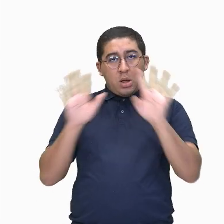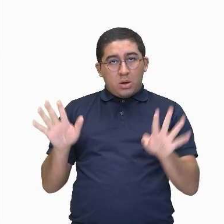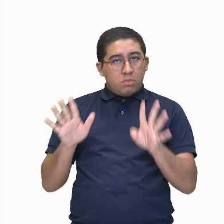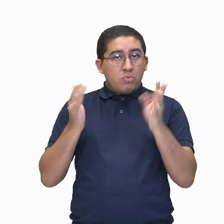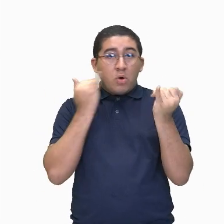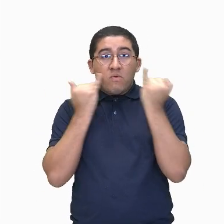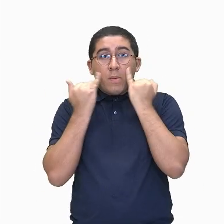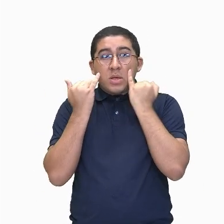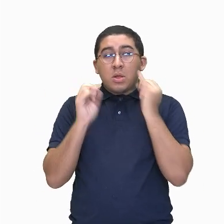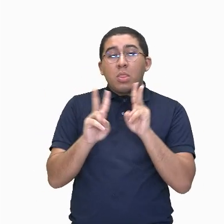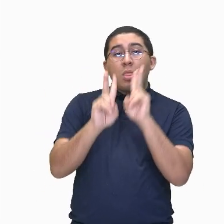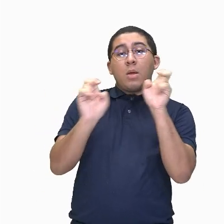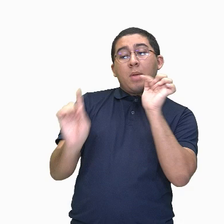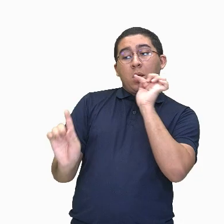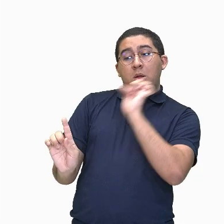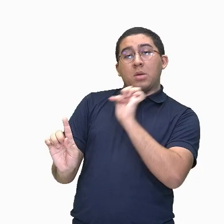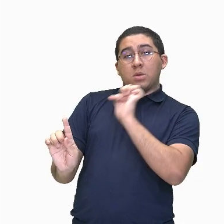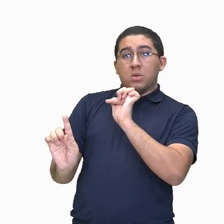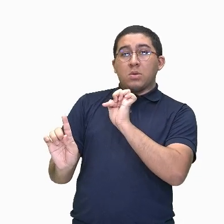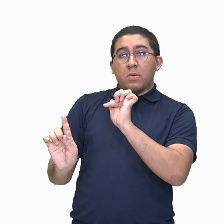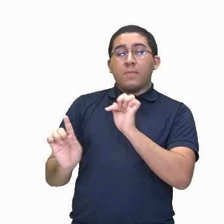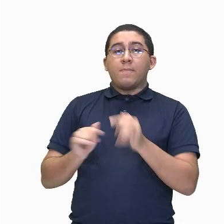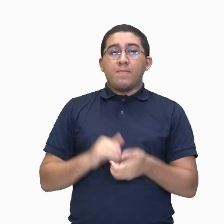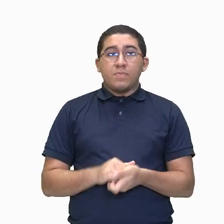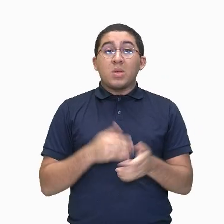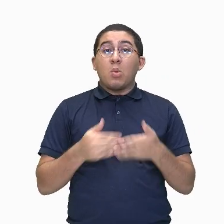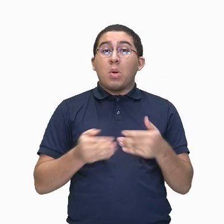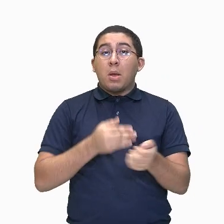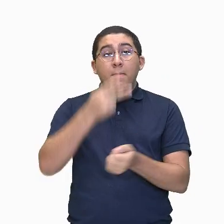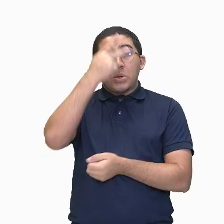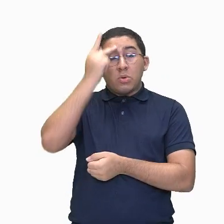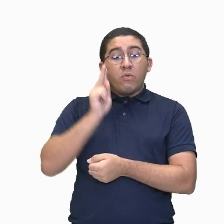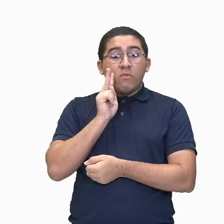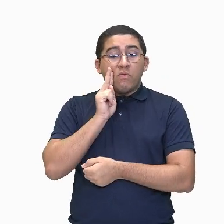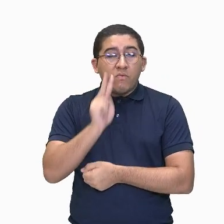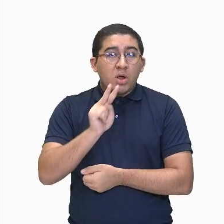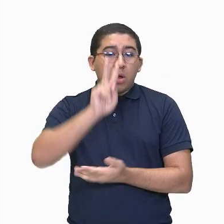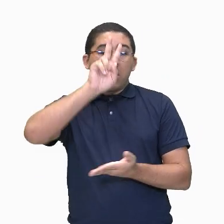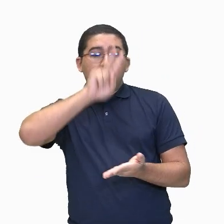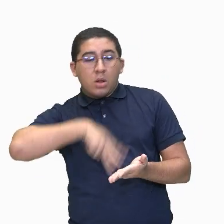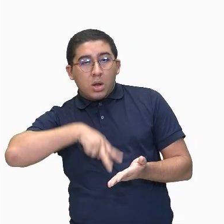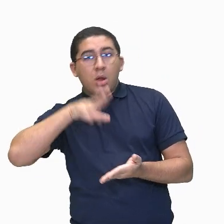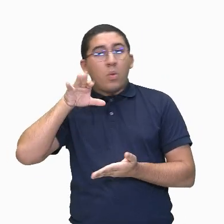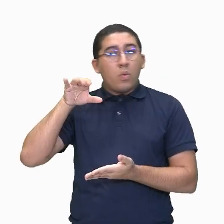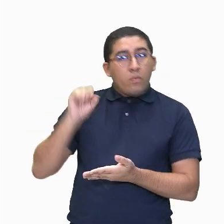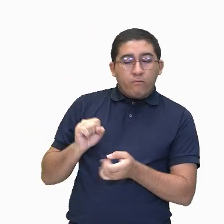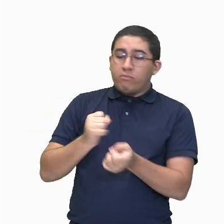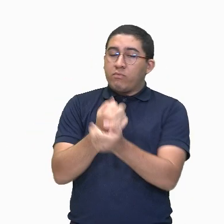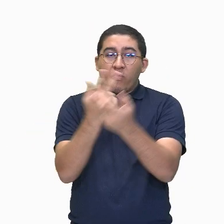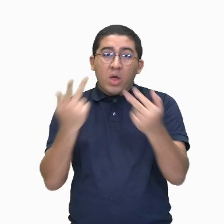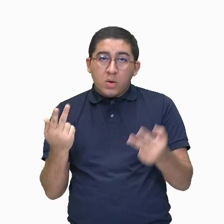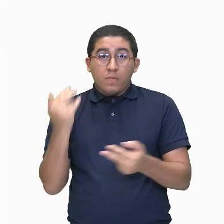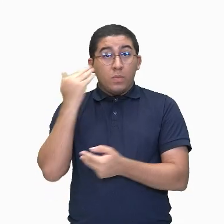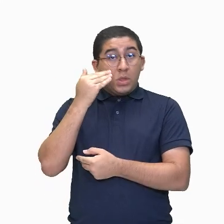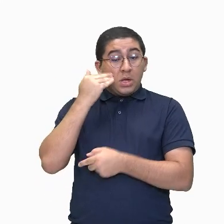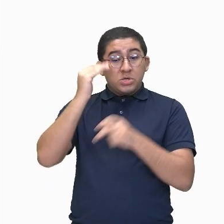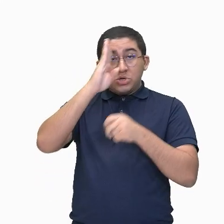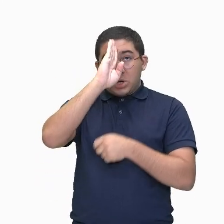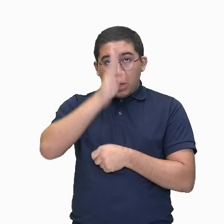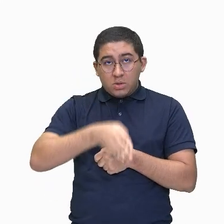né? Qualquer pessoa que vê, ouvir ou ler essa entrevista, ela vai entender do que se